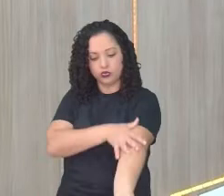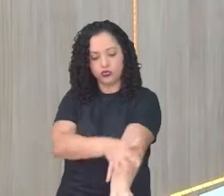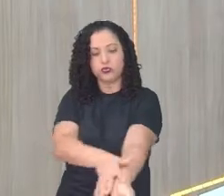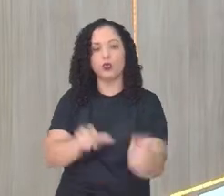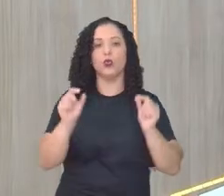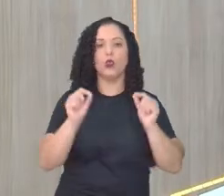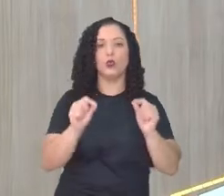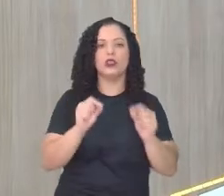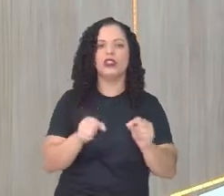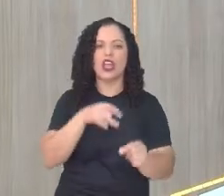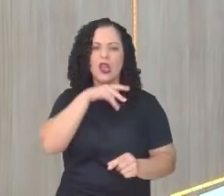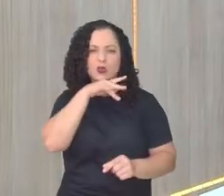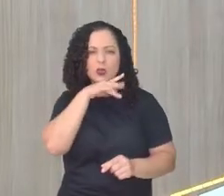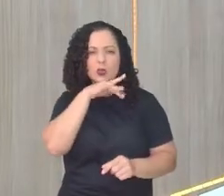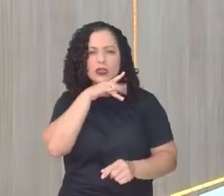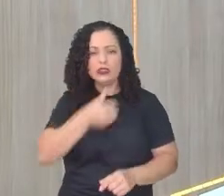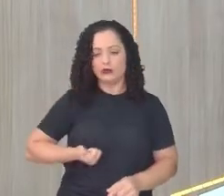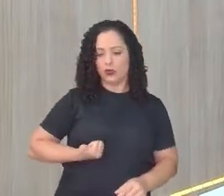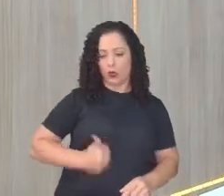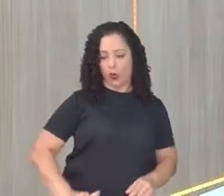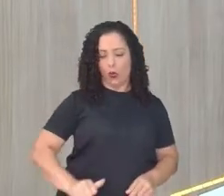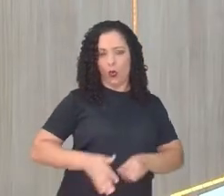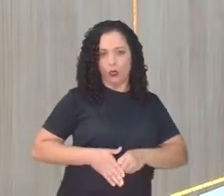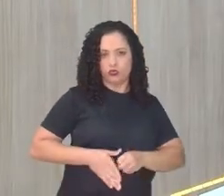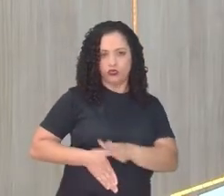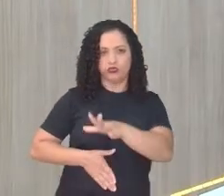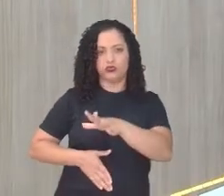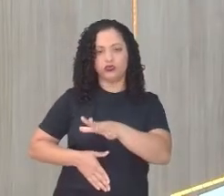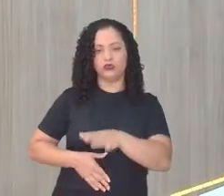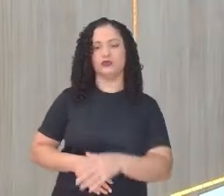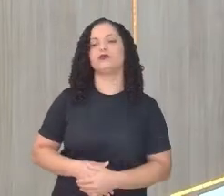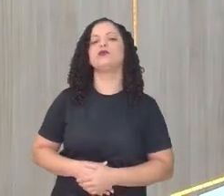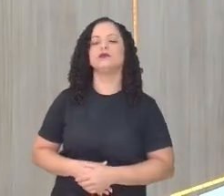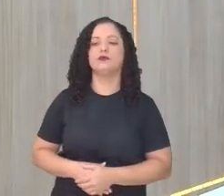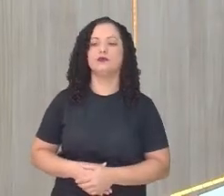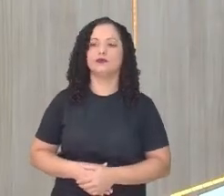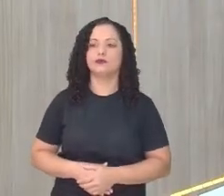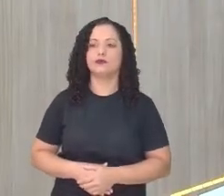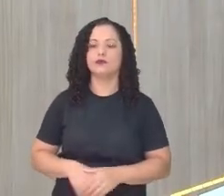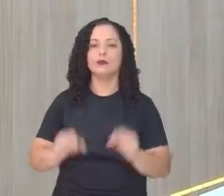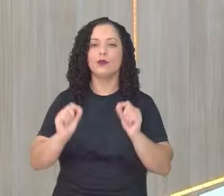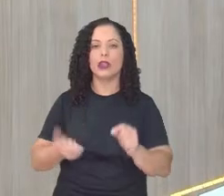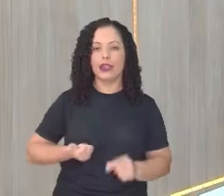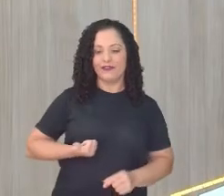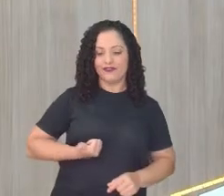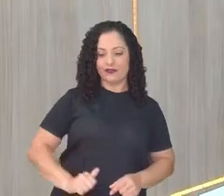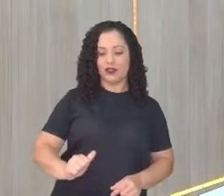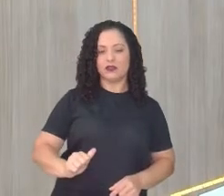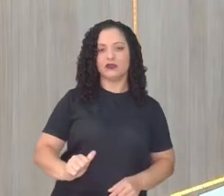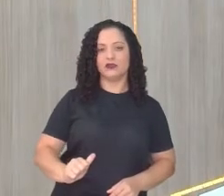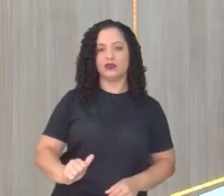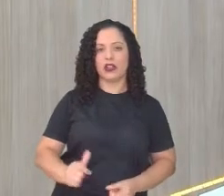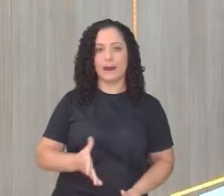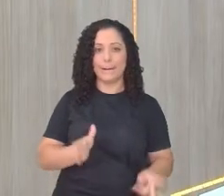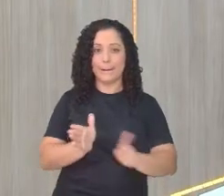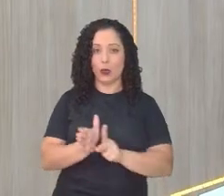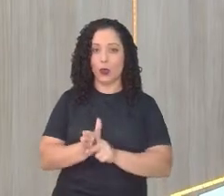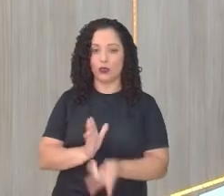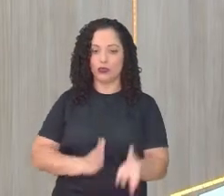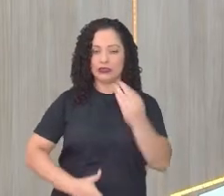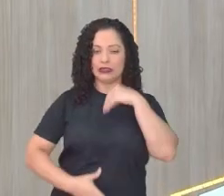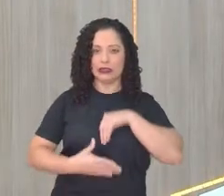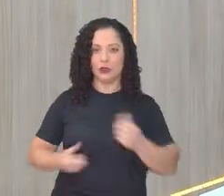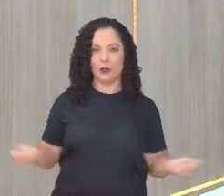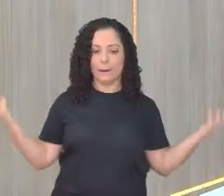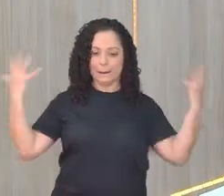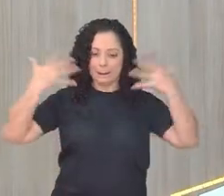eu acredito que eu já estou dando a primeira resposta lá da nossa situação problema. As fezes não entraram no metabolismo do nosso corpo.